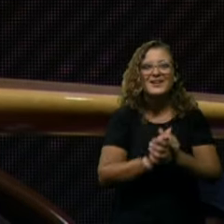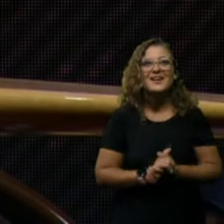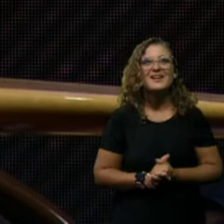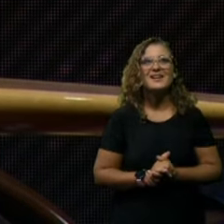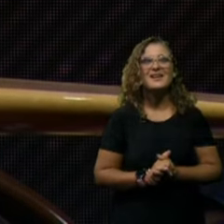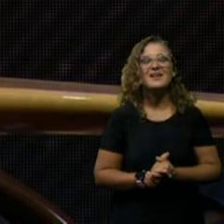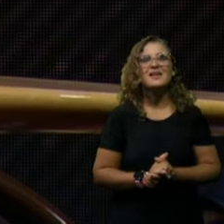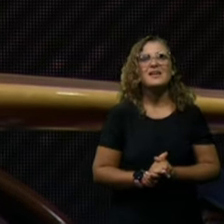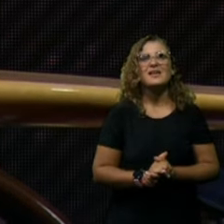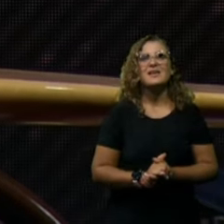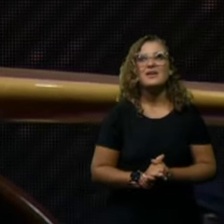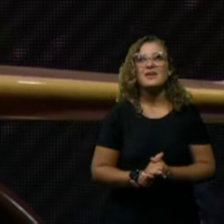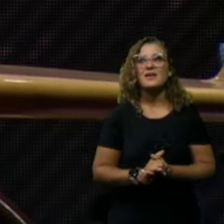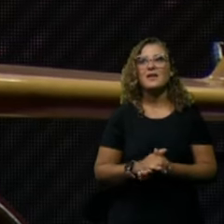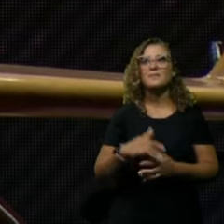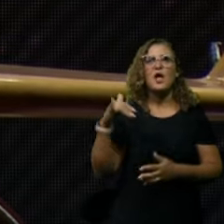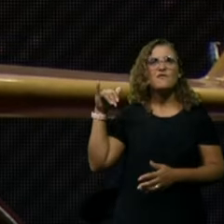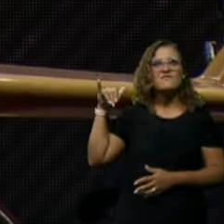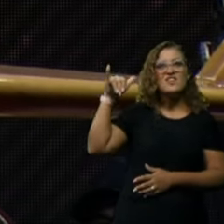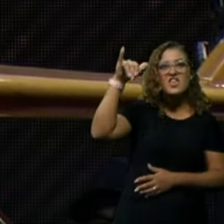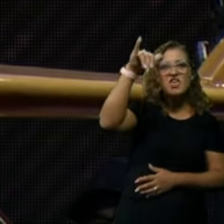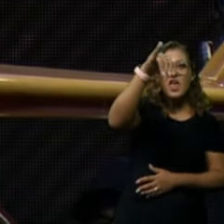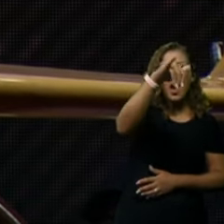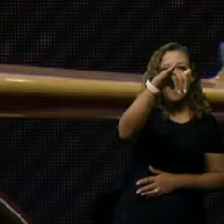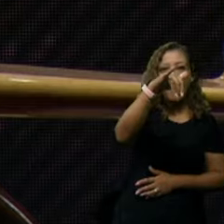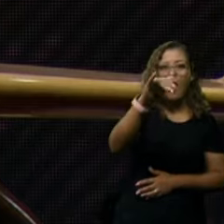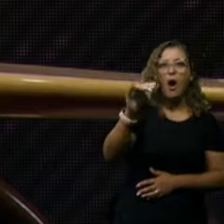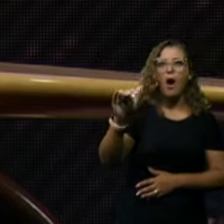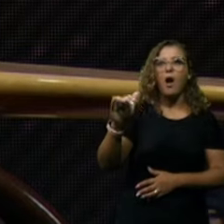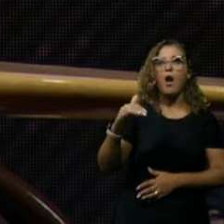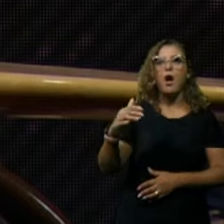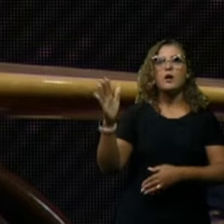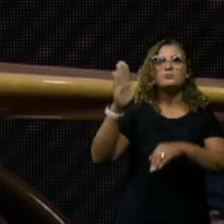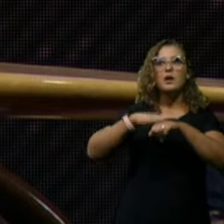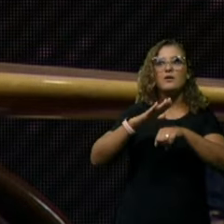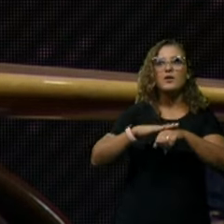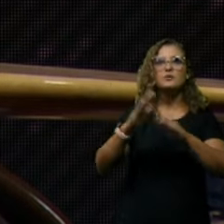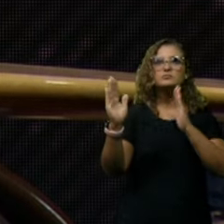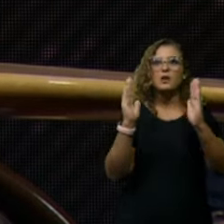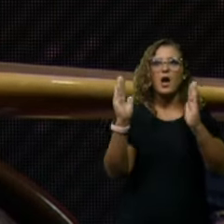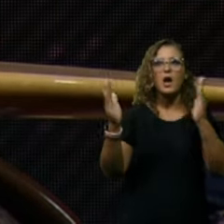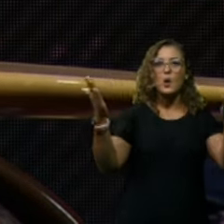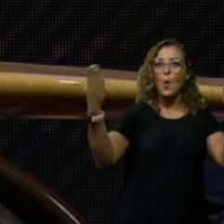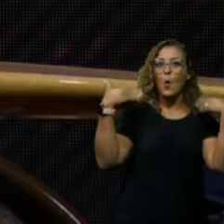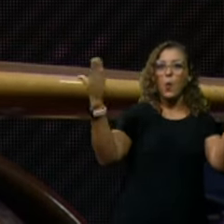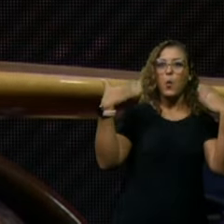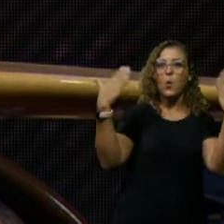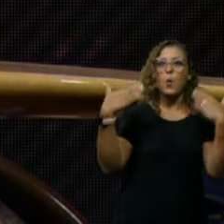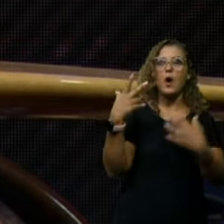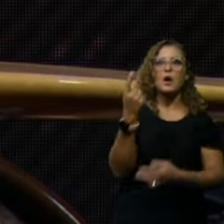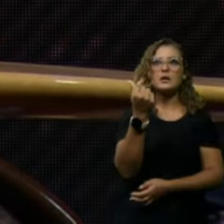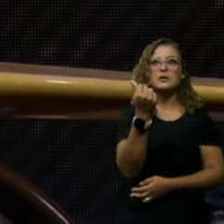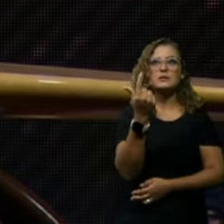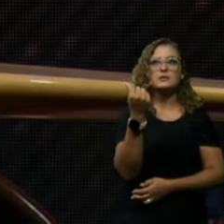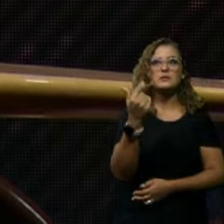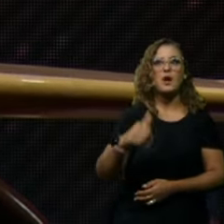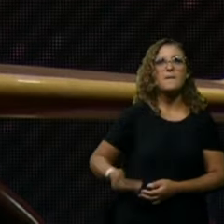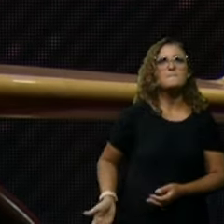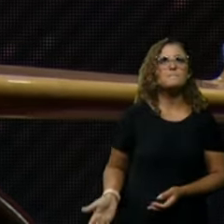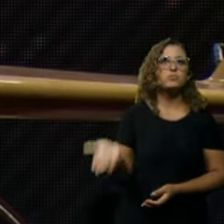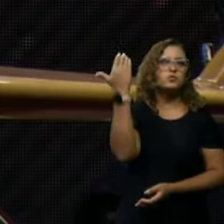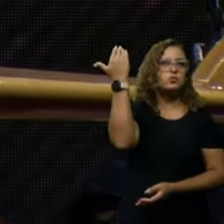verão as passagens Nordeste São Paulo ficam bem caras OK então então ele se programa ele se